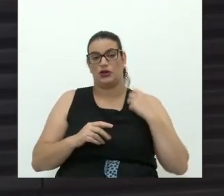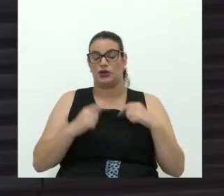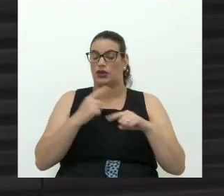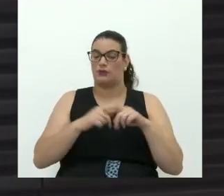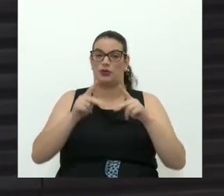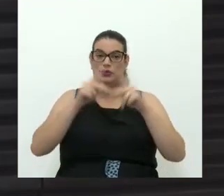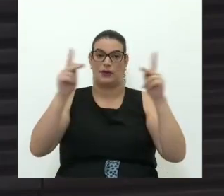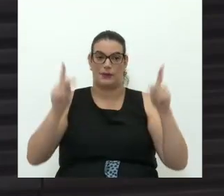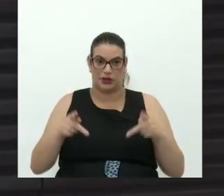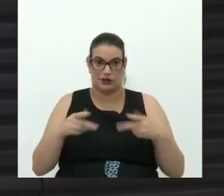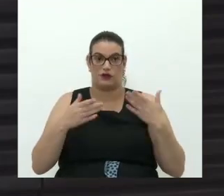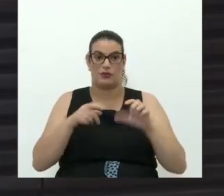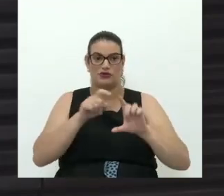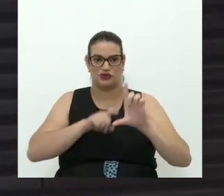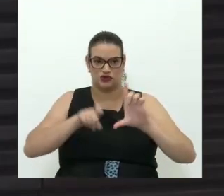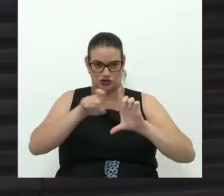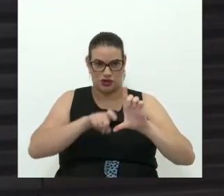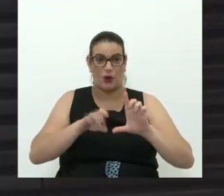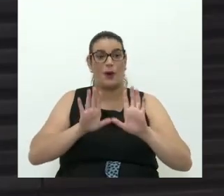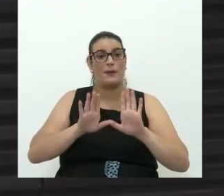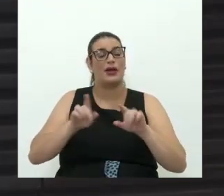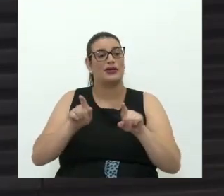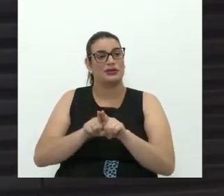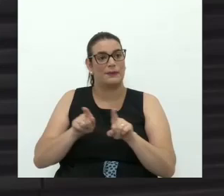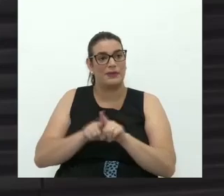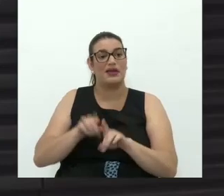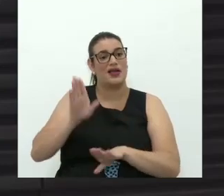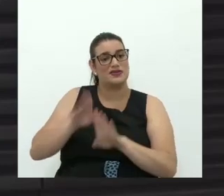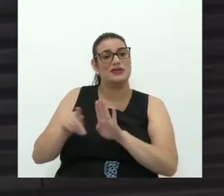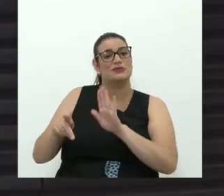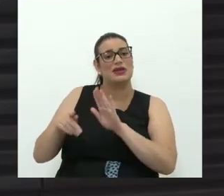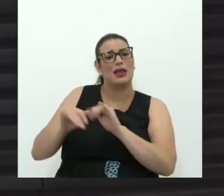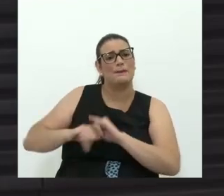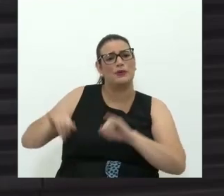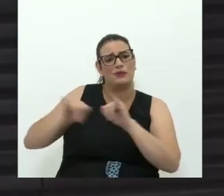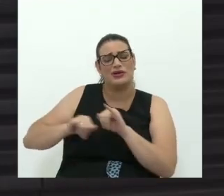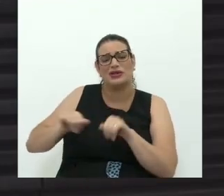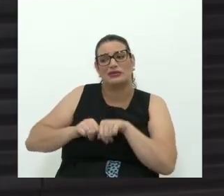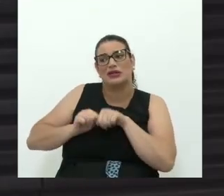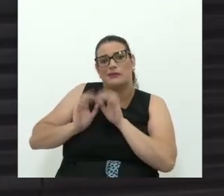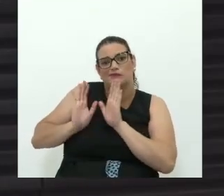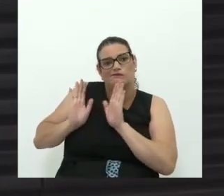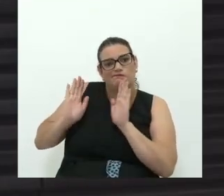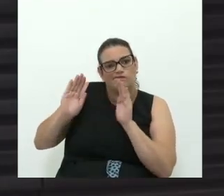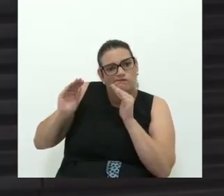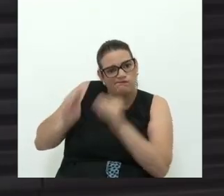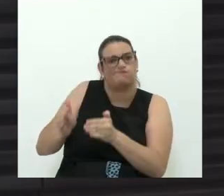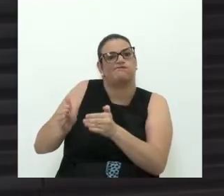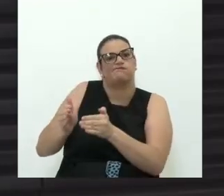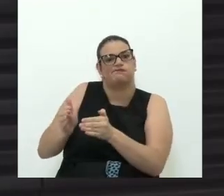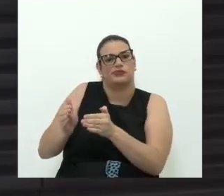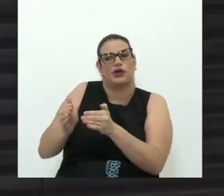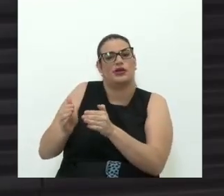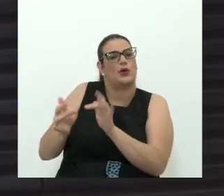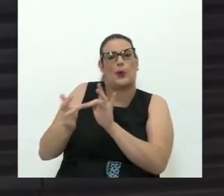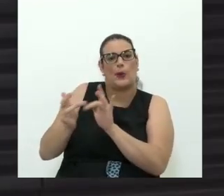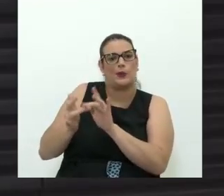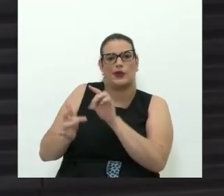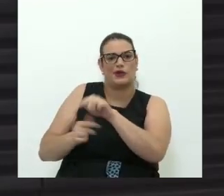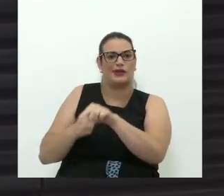plataformas mas também por outro lado porque aquela propaganda ela tá muito segmentada e eu não tenho contato a